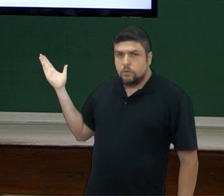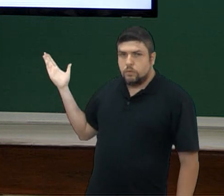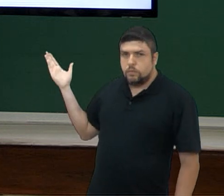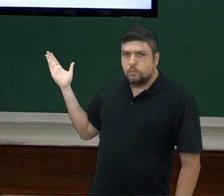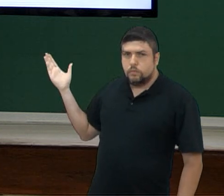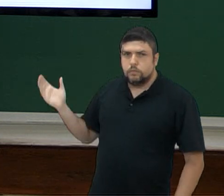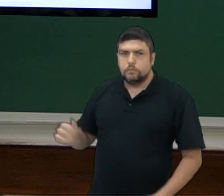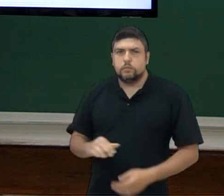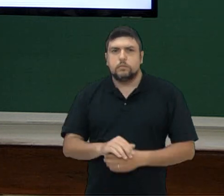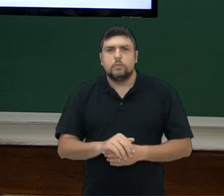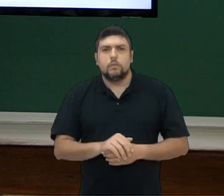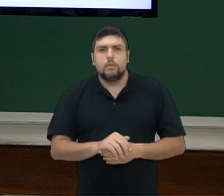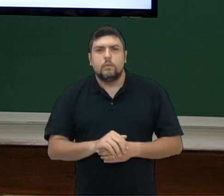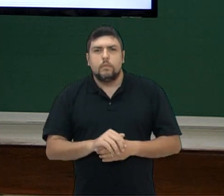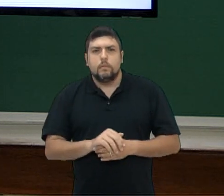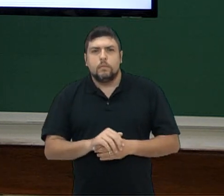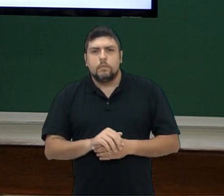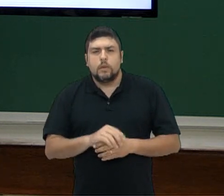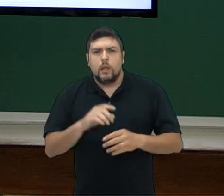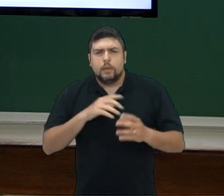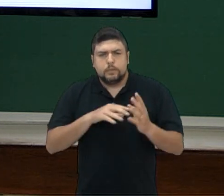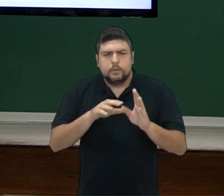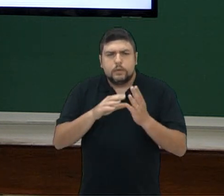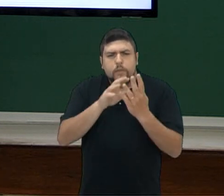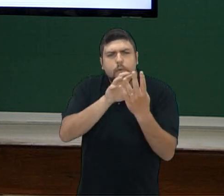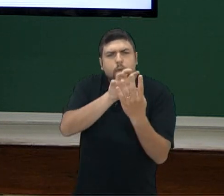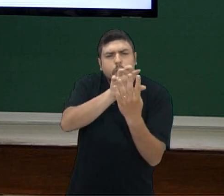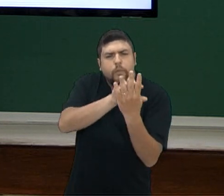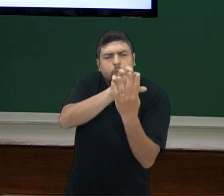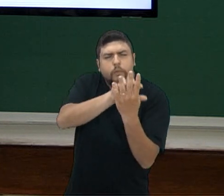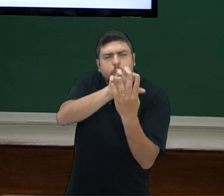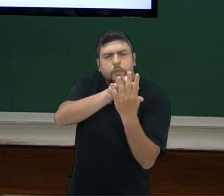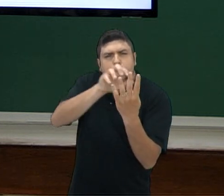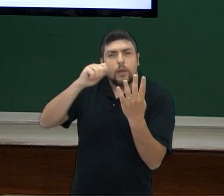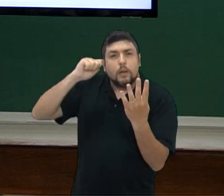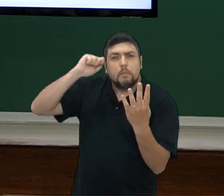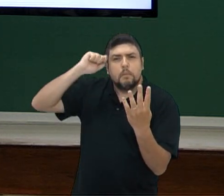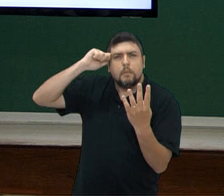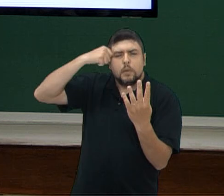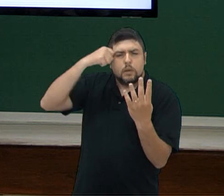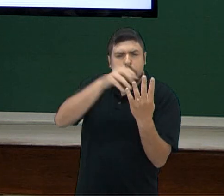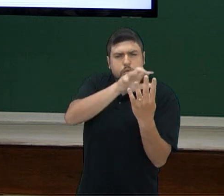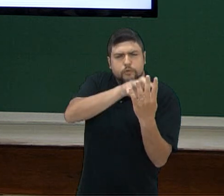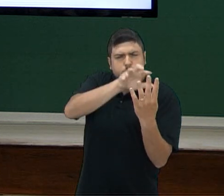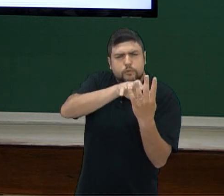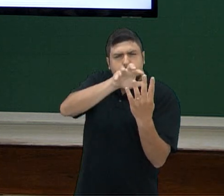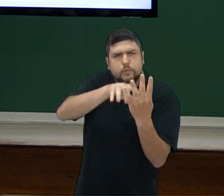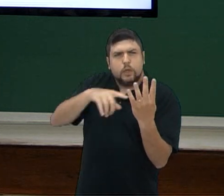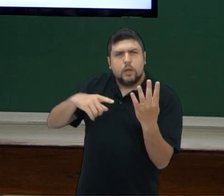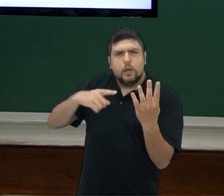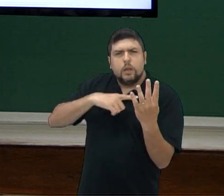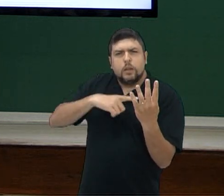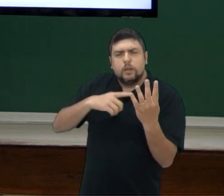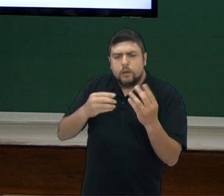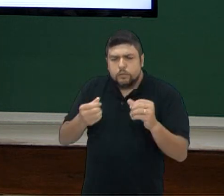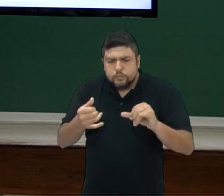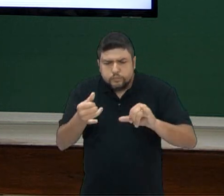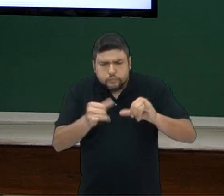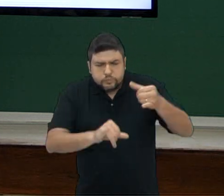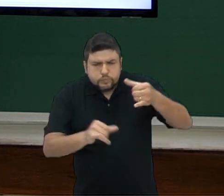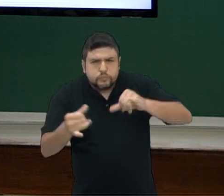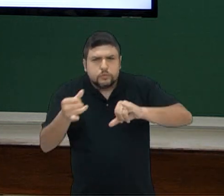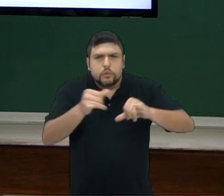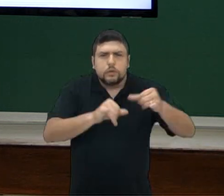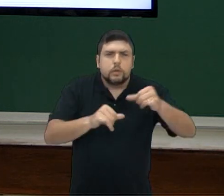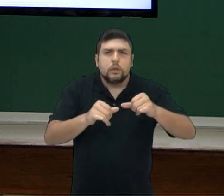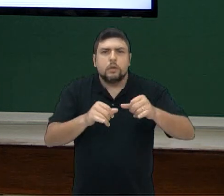pretas que ficam na vertical, você tem a composição química daquele componente. O que isso quer dizer? Me diga o que você está vendo que